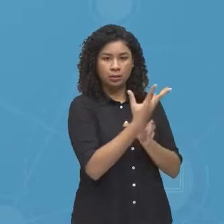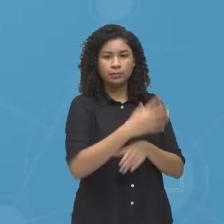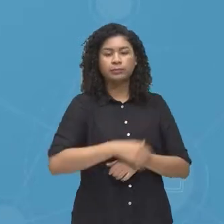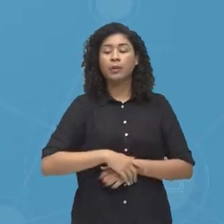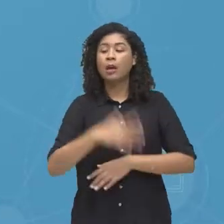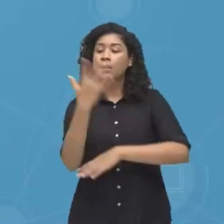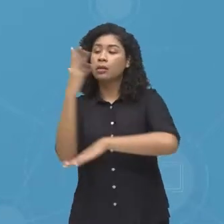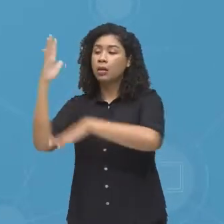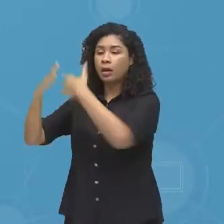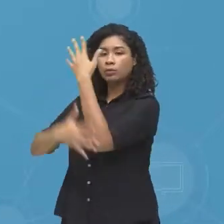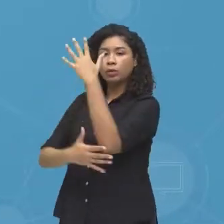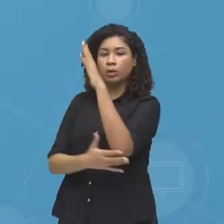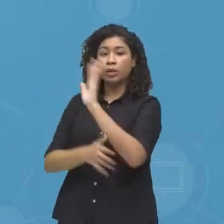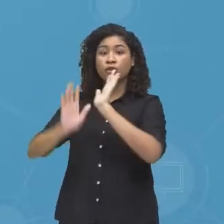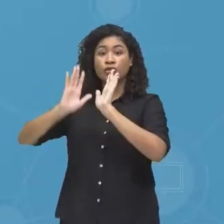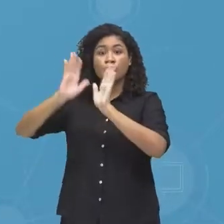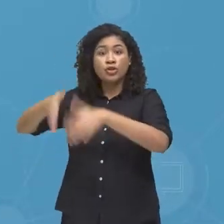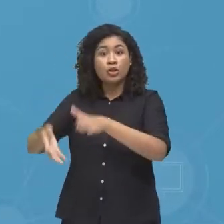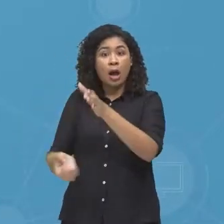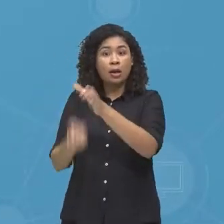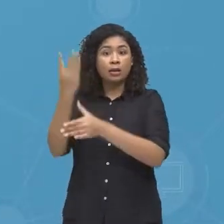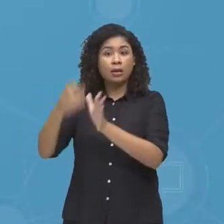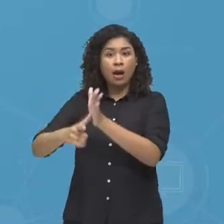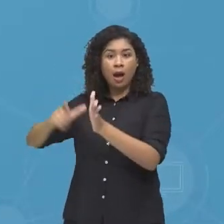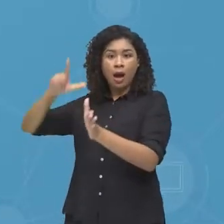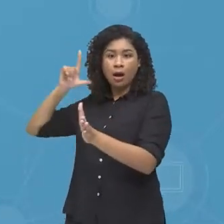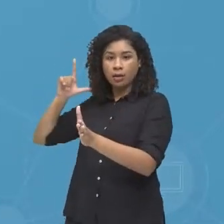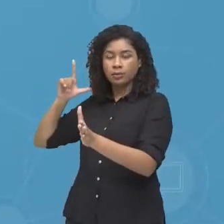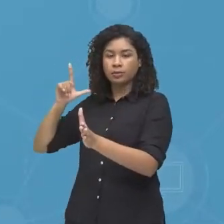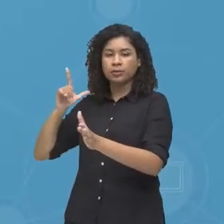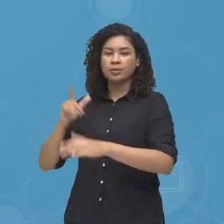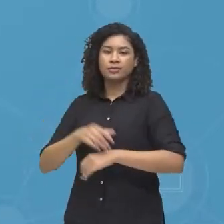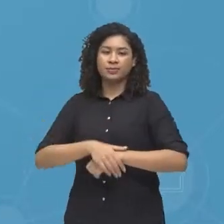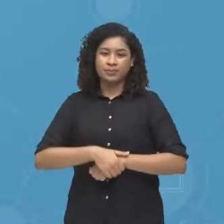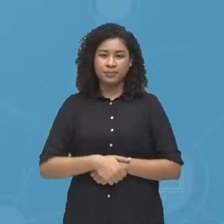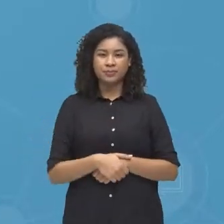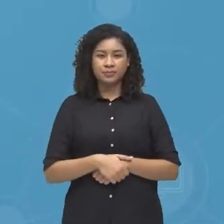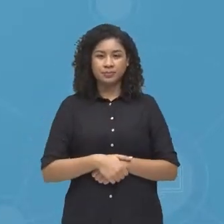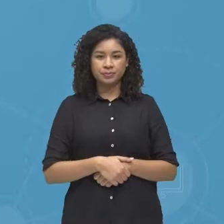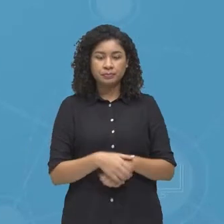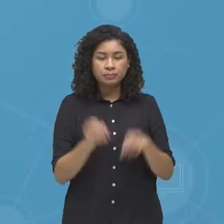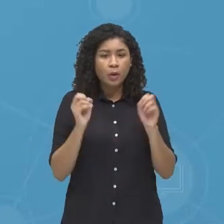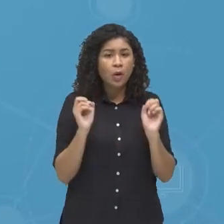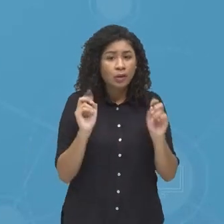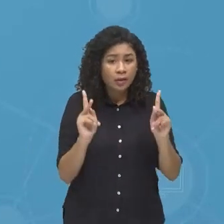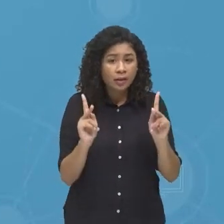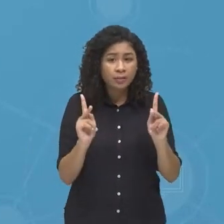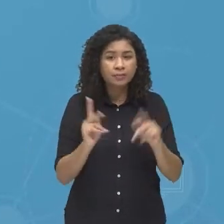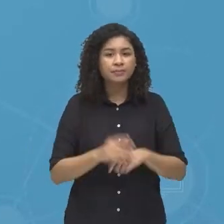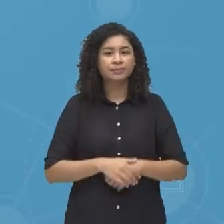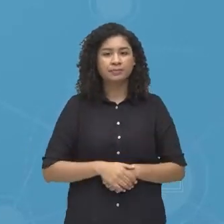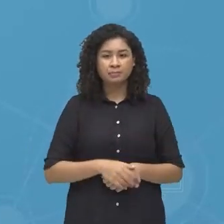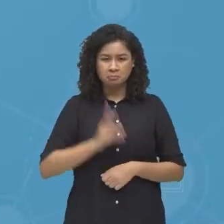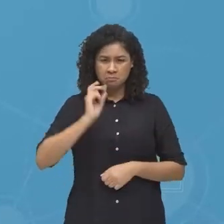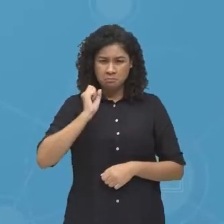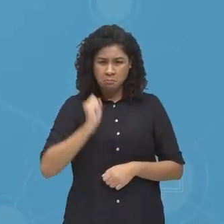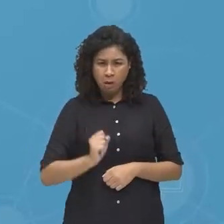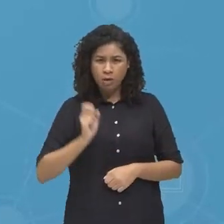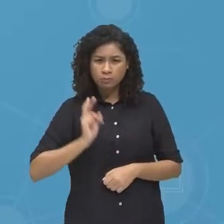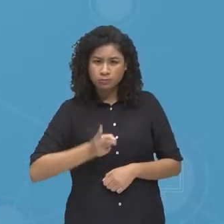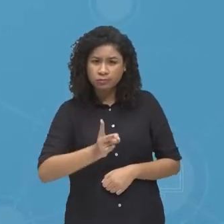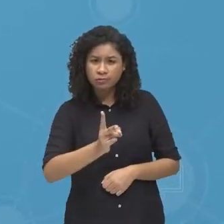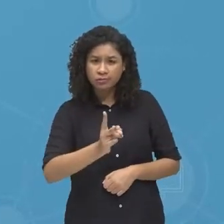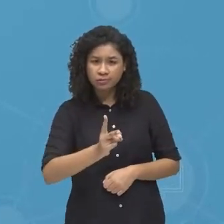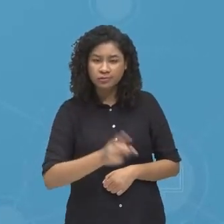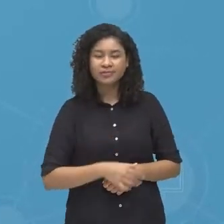já criado, algo que não depende do ser humano. Tudo bem até aqui? Podemos continuar?